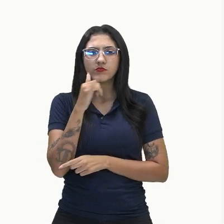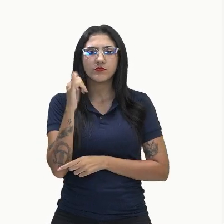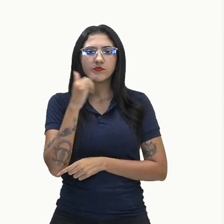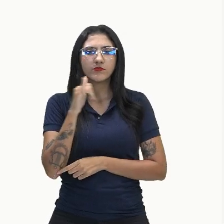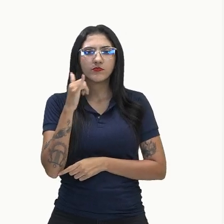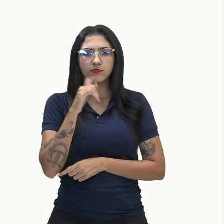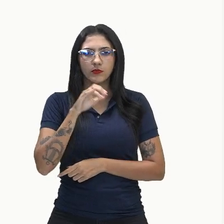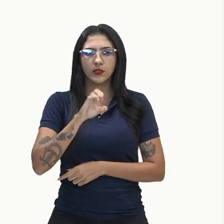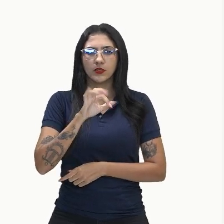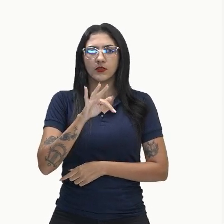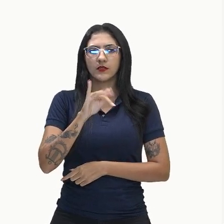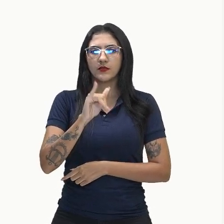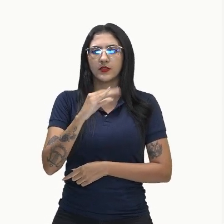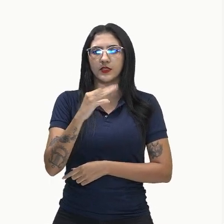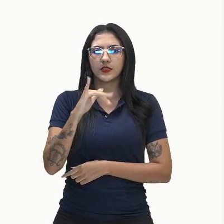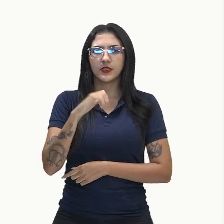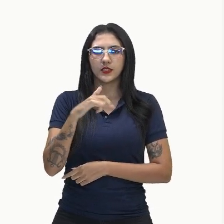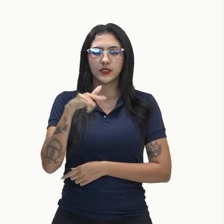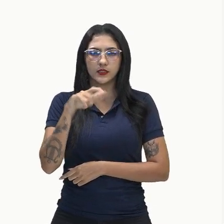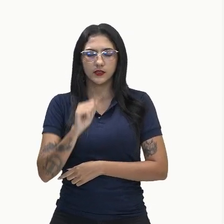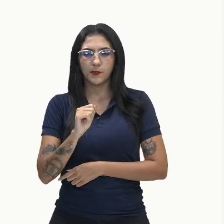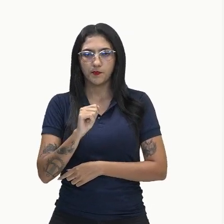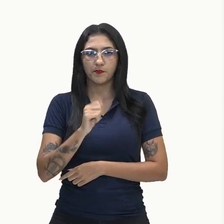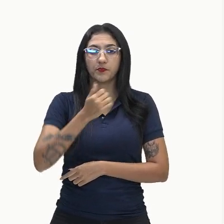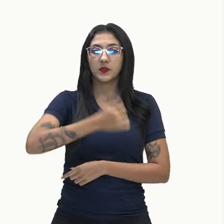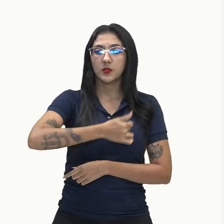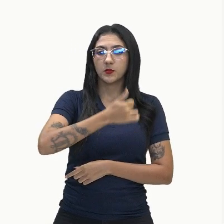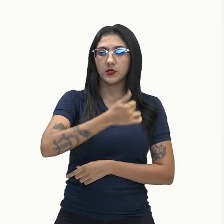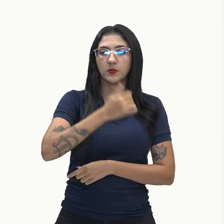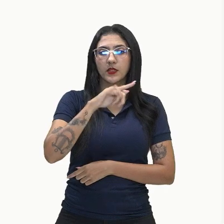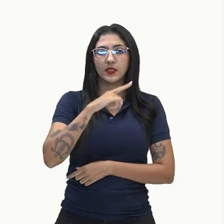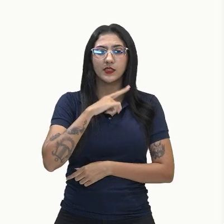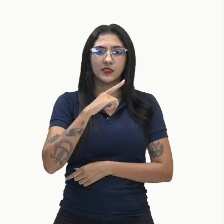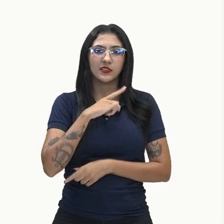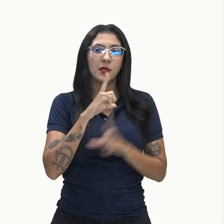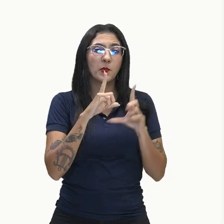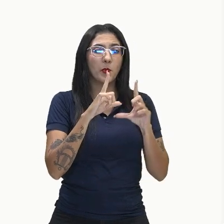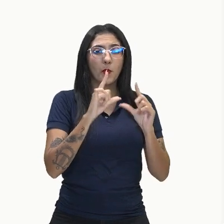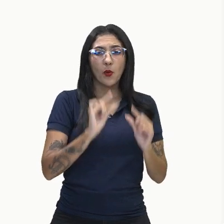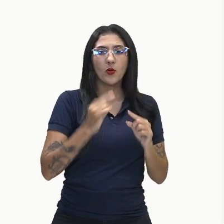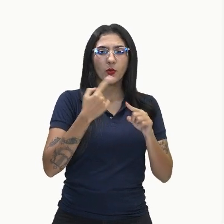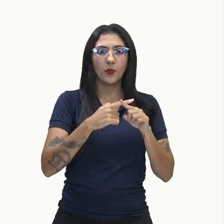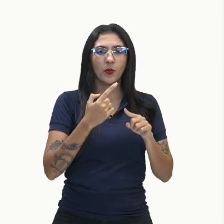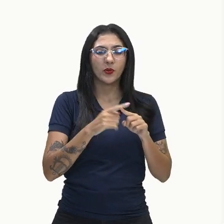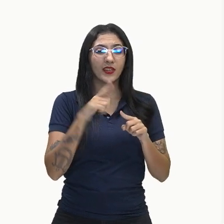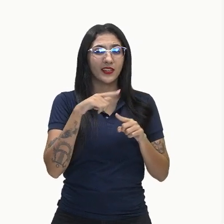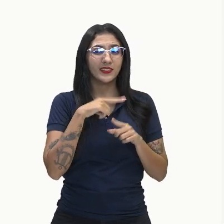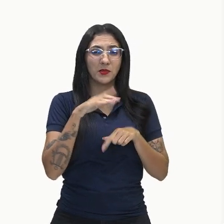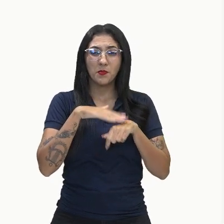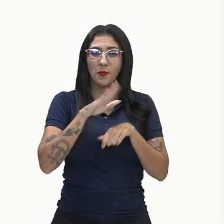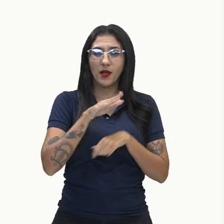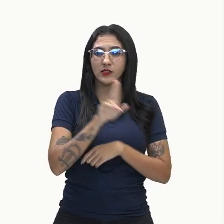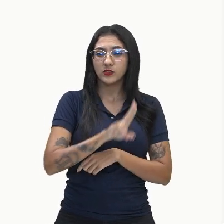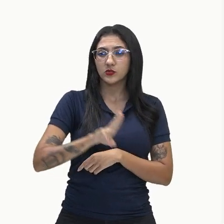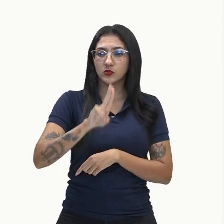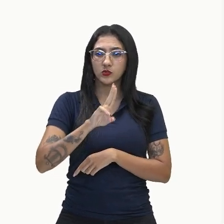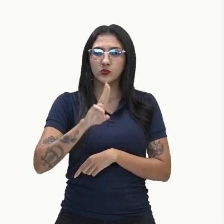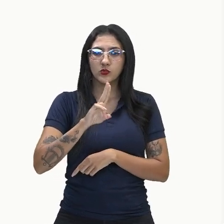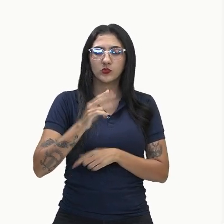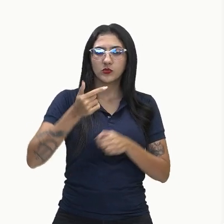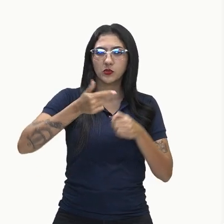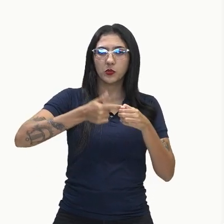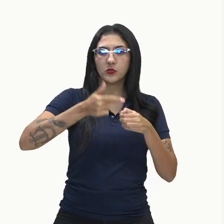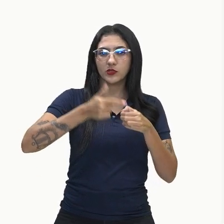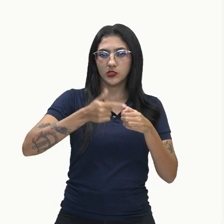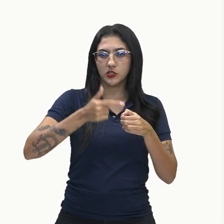térmica, o motor de Otto ele possuía uma menor eficiência, pois consome uma maior quantidade de